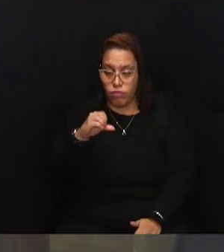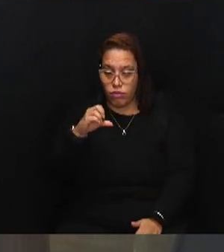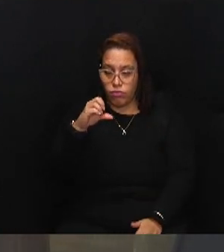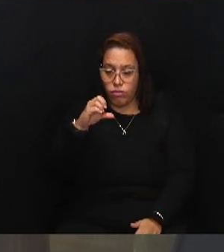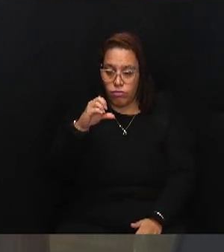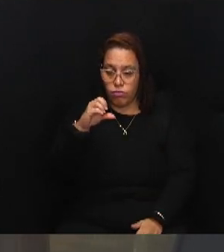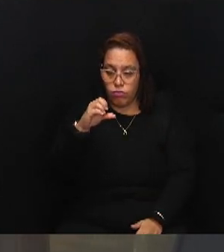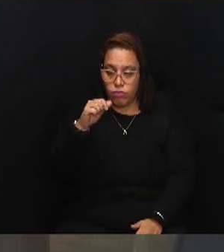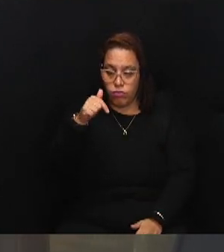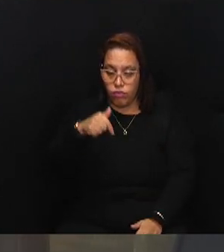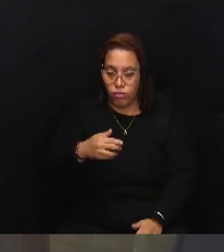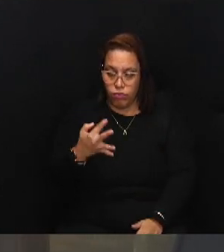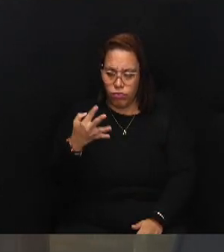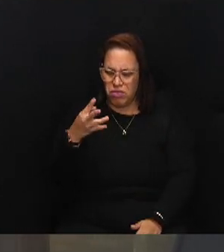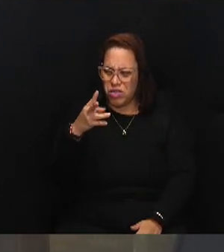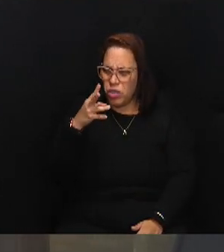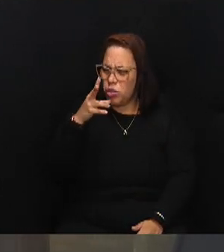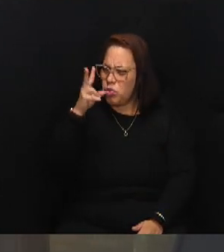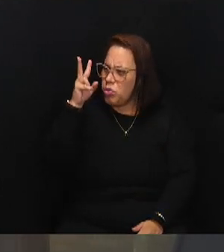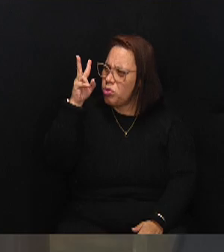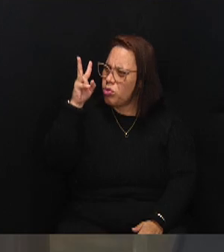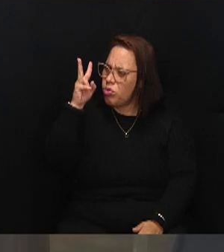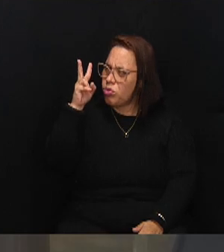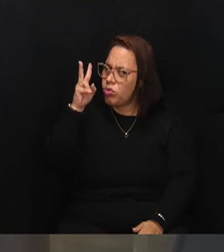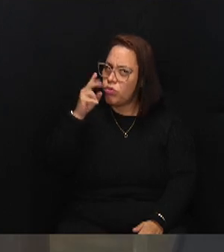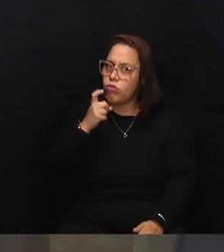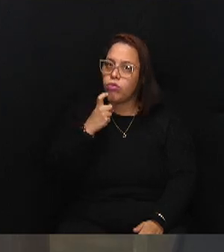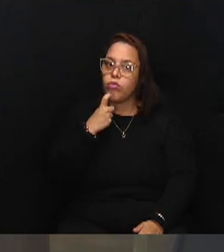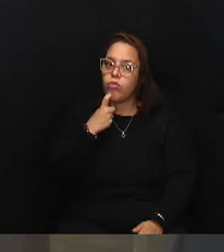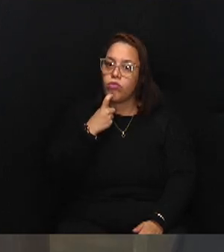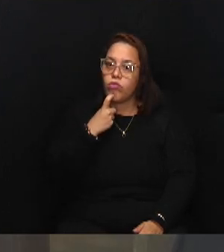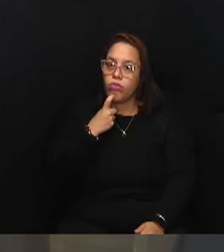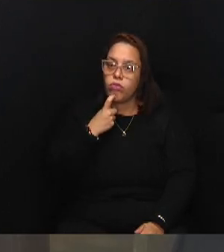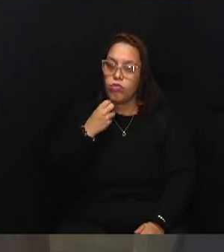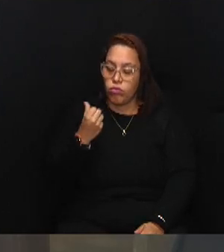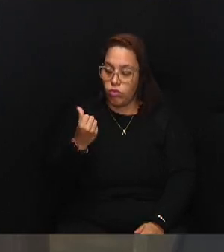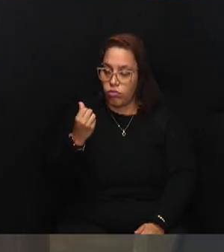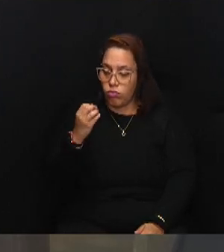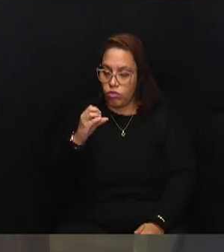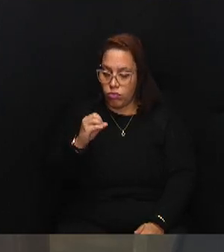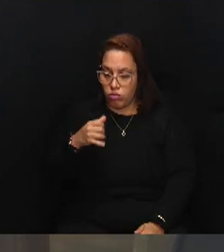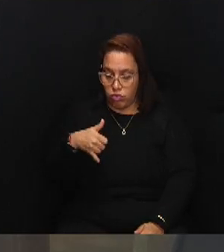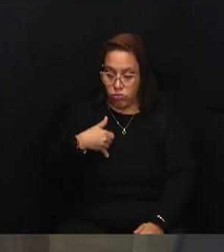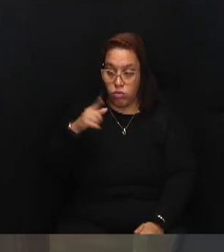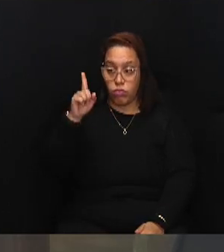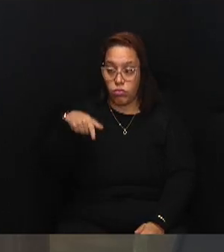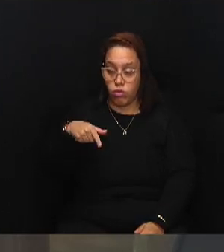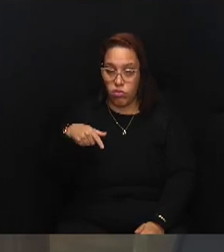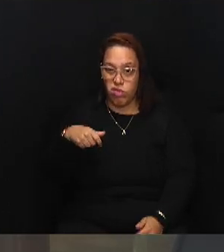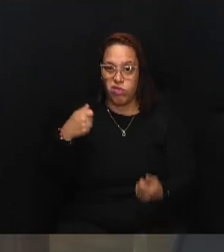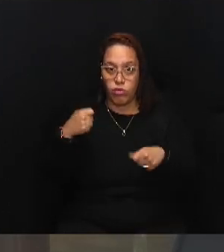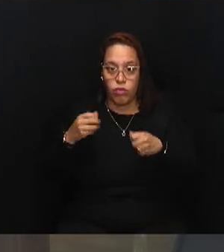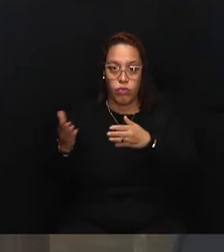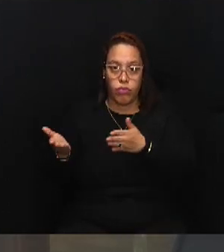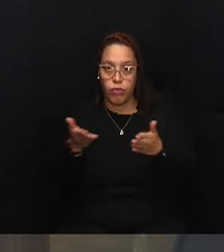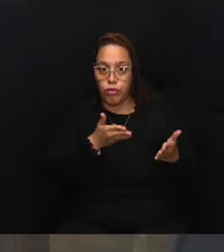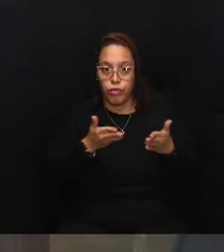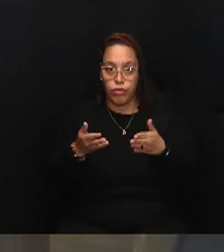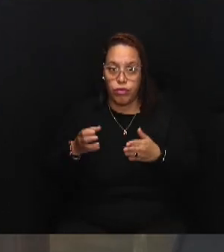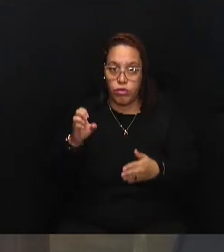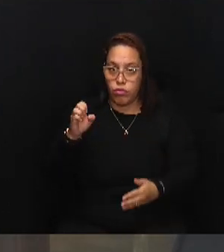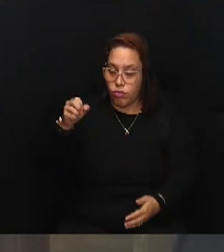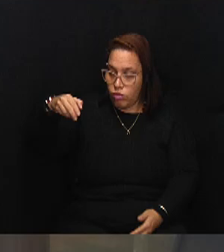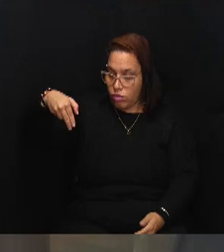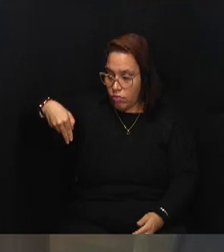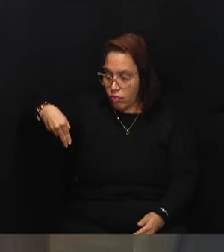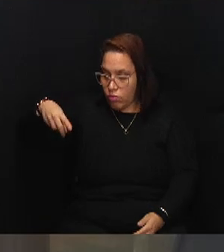1974, se não me engano, que a passagem de Campinas 60 anos é válida. Não precisa mais trazer ninguém de DEC para